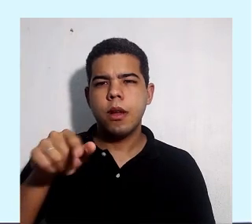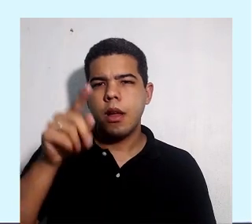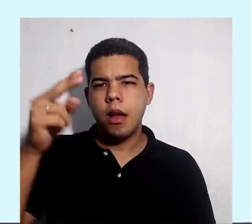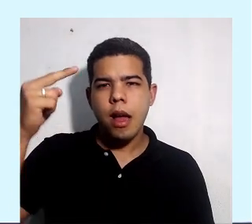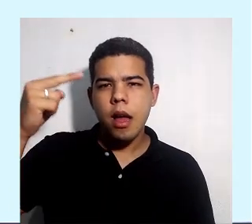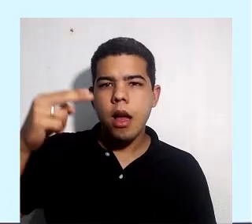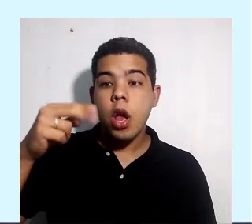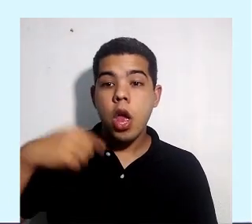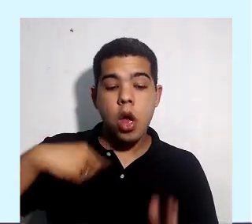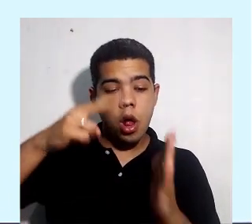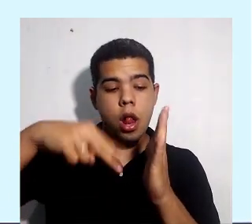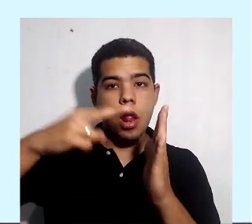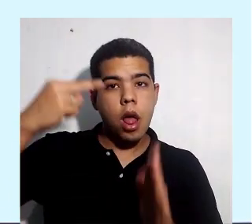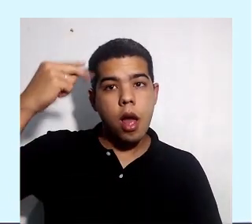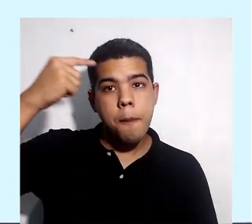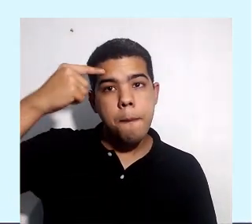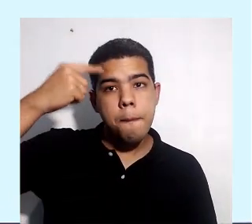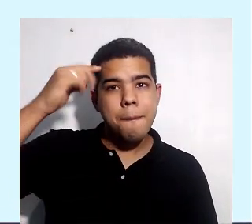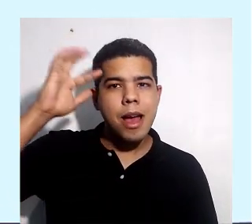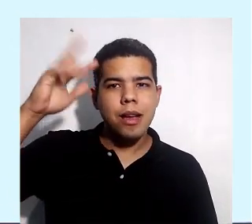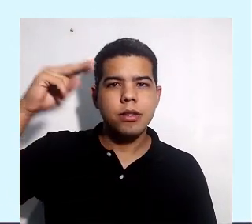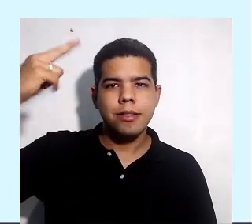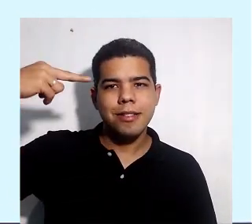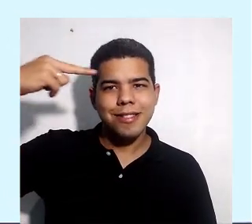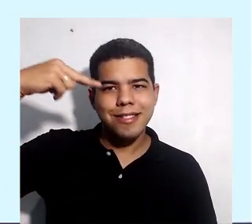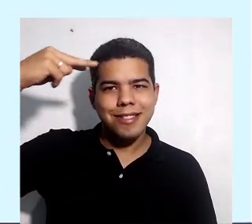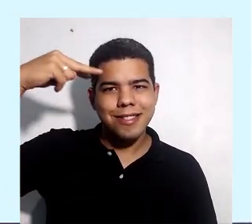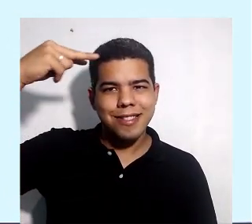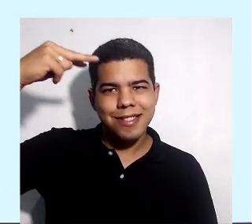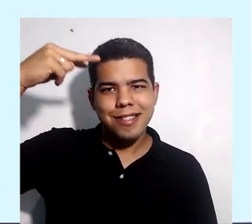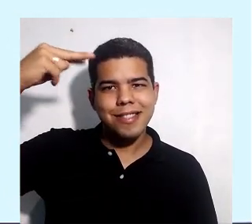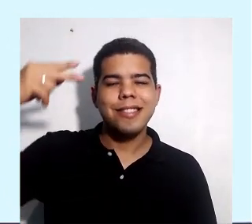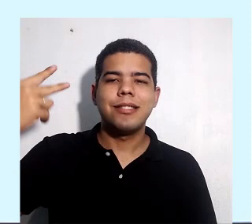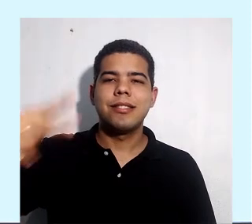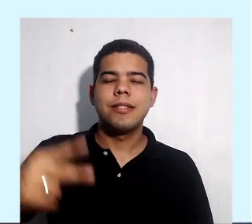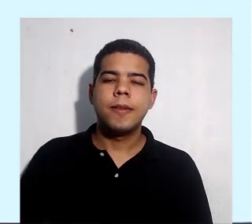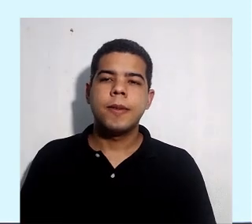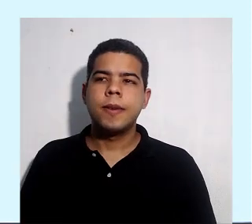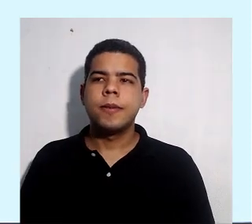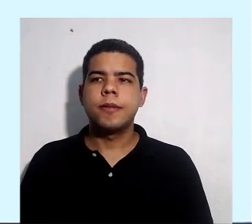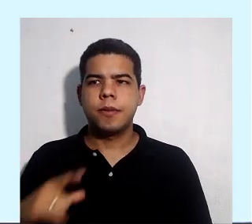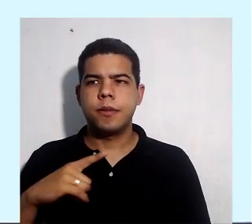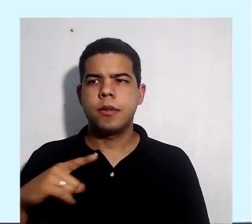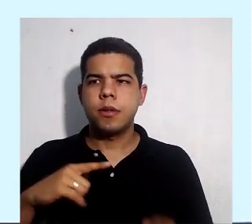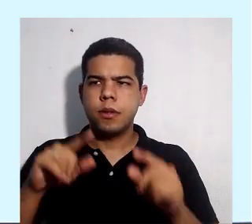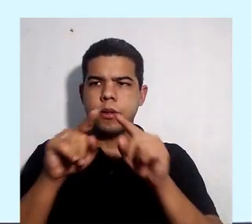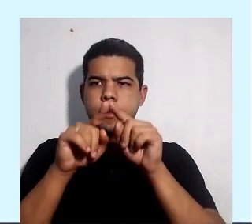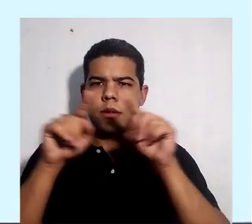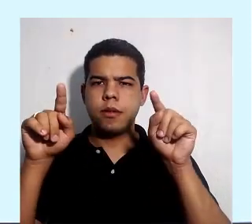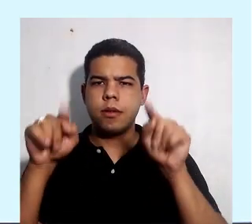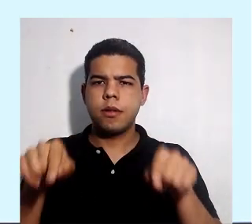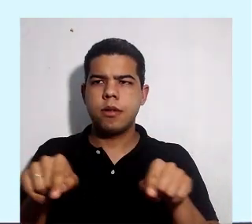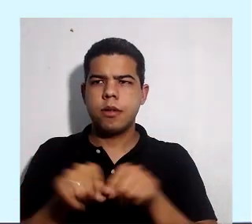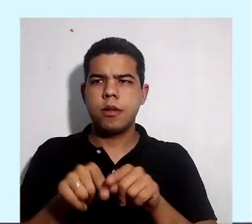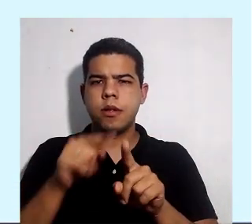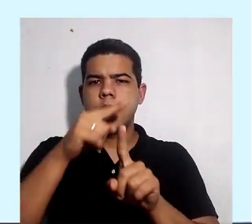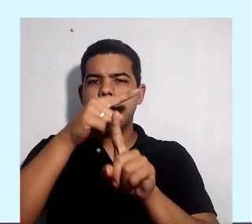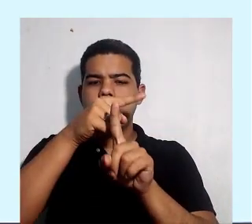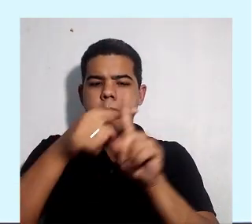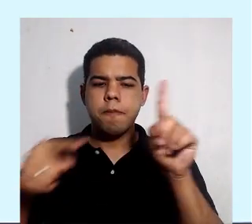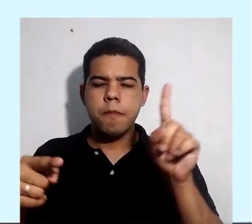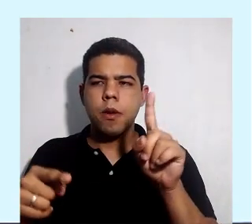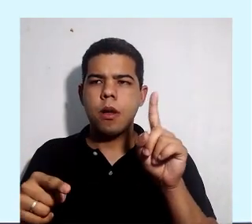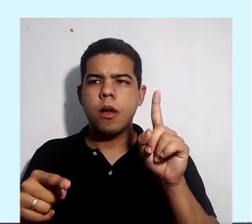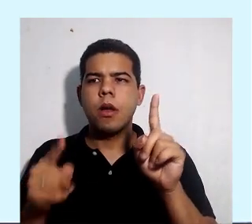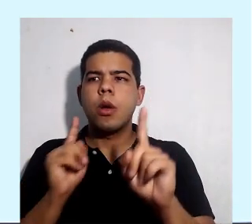seu pensamento, sim. É isso que você está pensando aí. Eu tenho um quadrado, desse quadrado eu dividi na metade. Então,